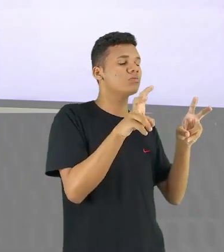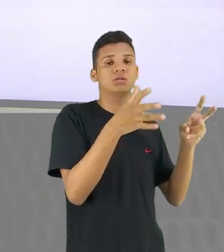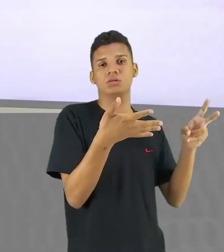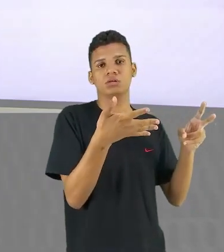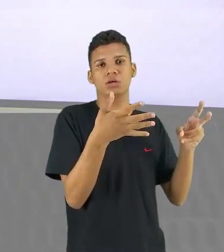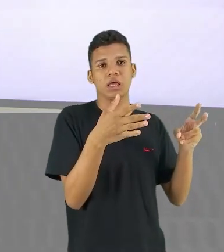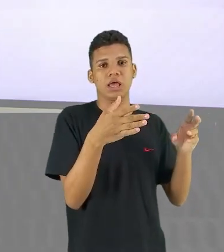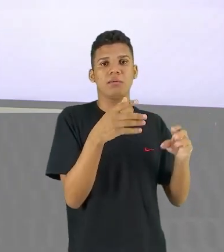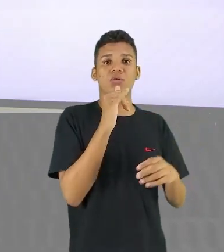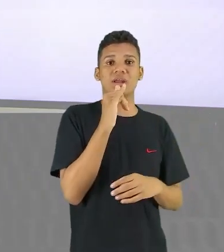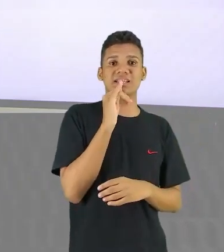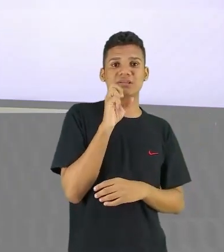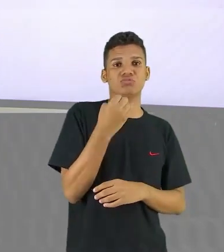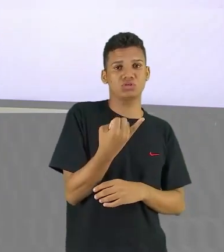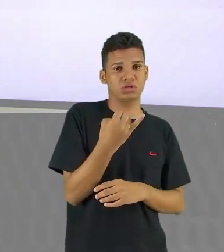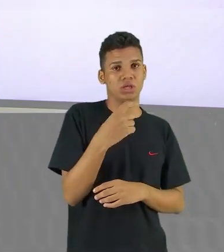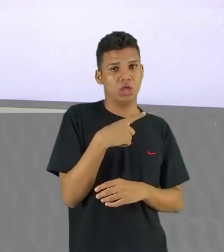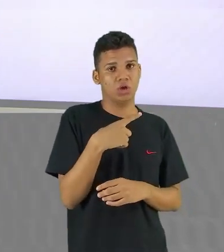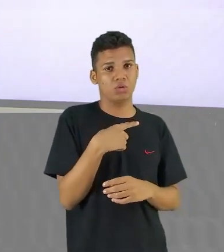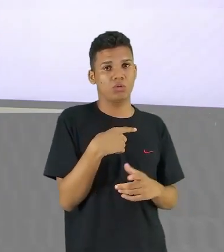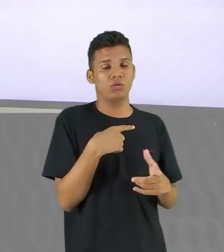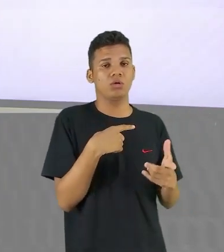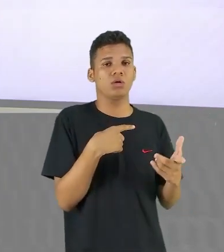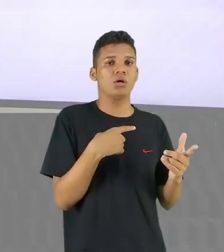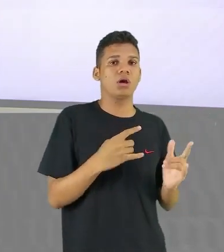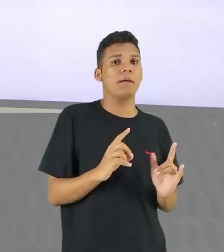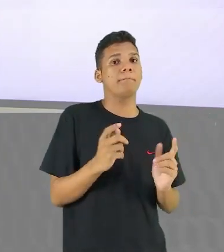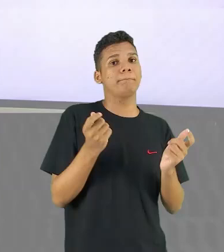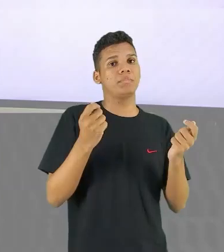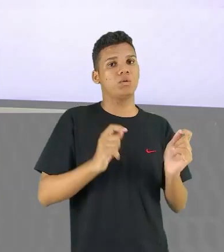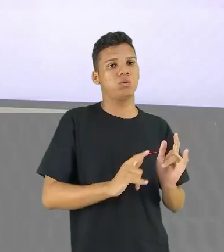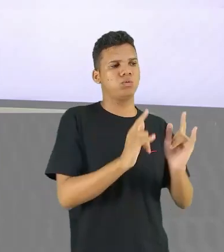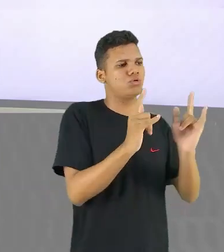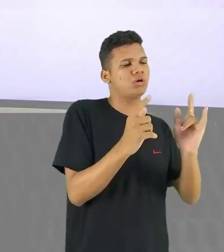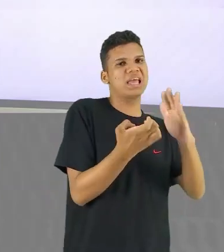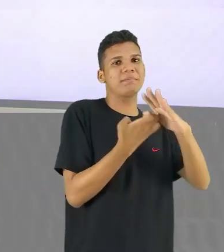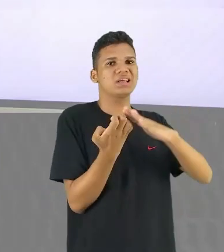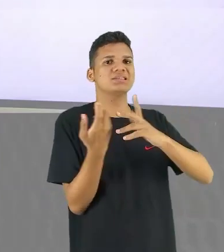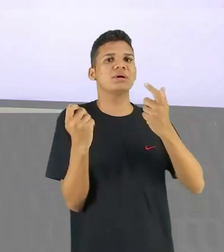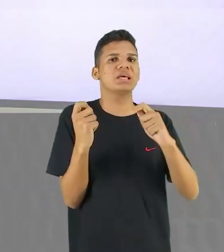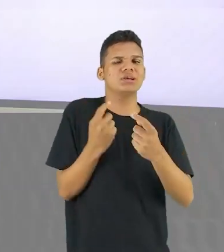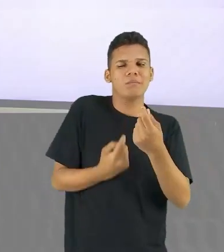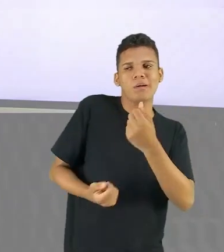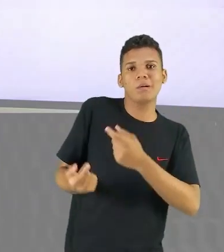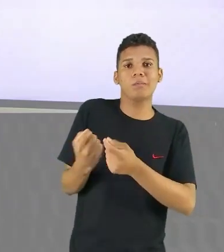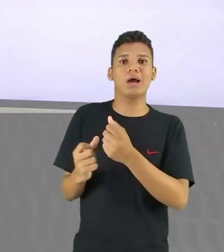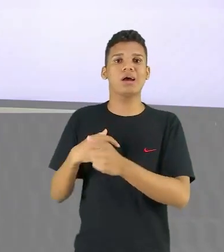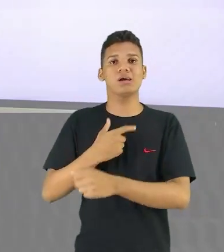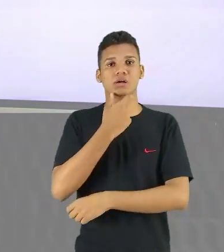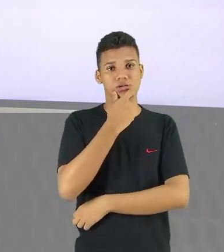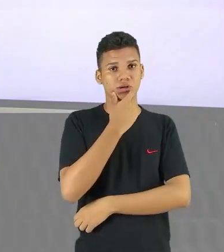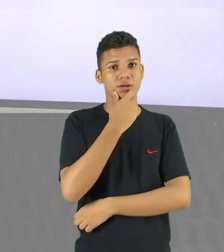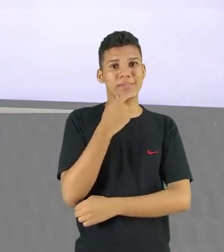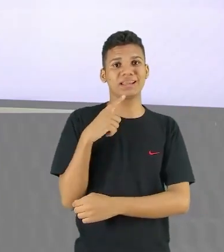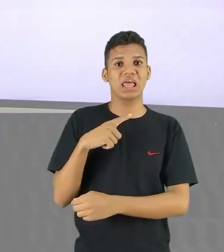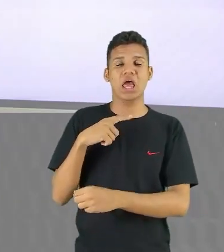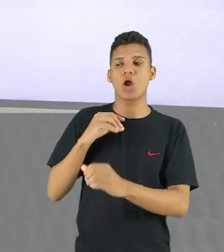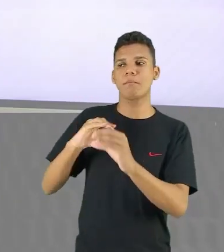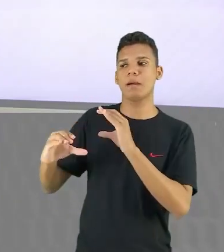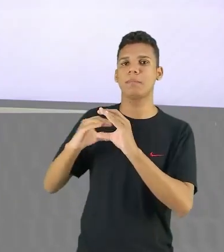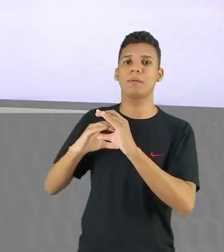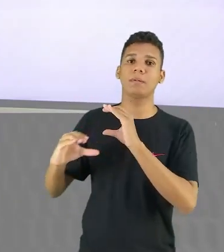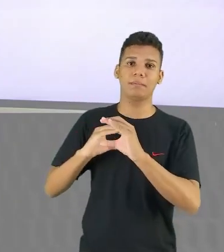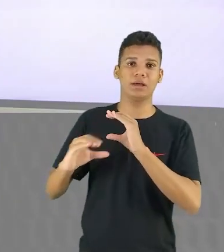Os empreendimentos globais precisam do inglês, precisa utilizar esse idioma para se comunicar. Aí